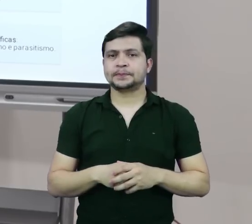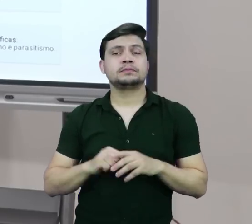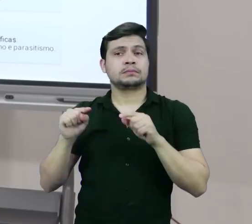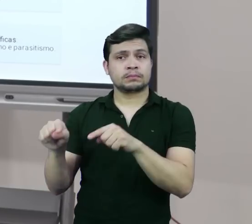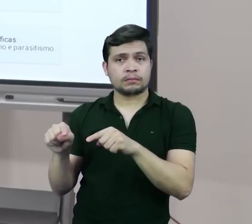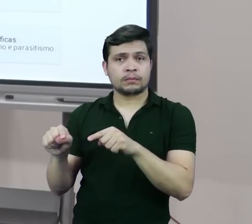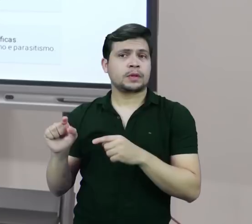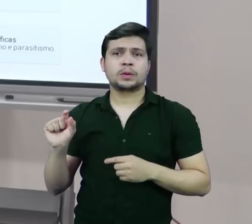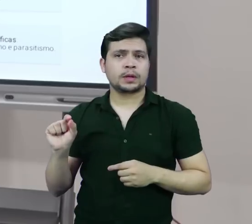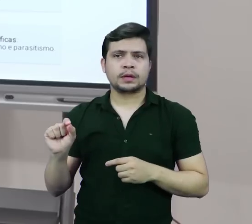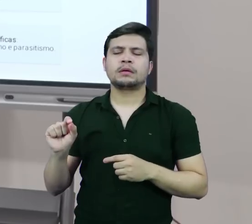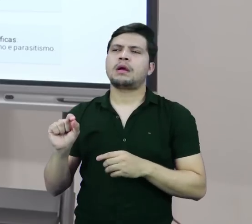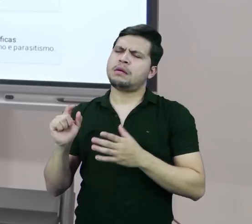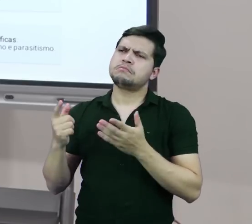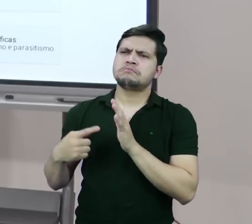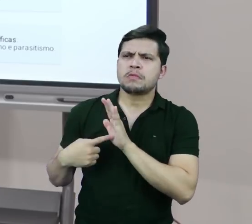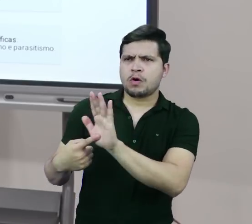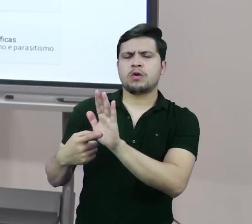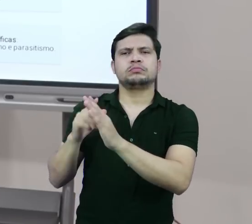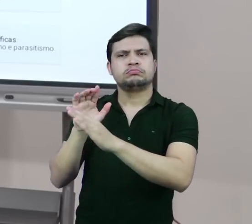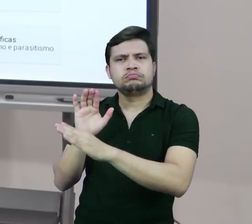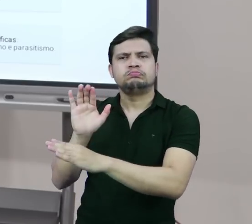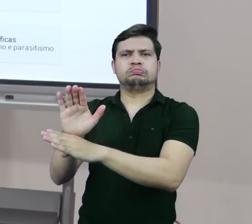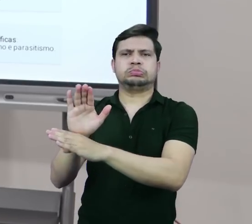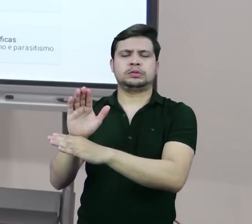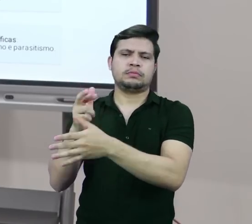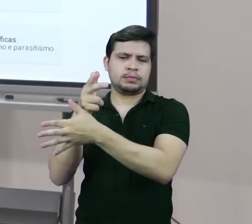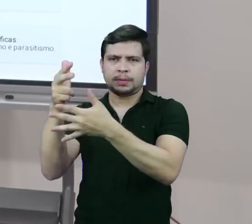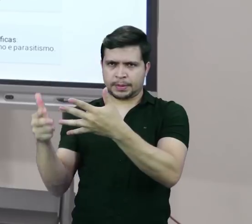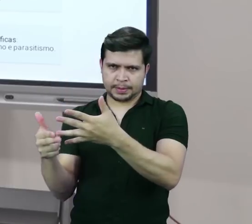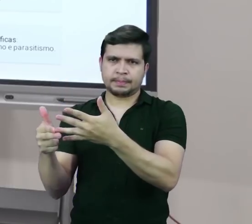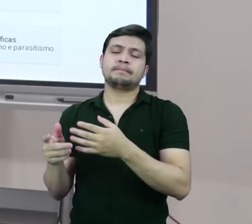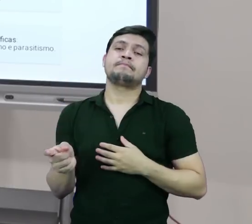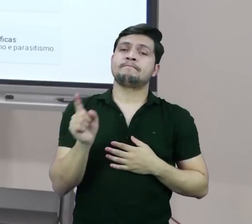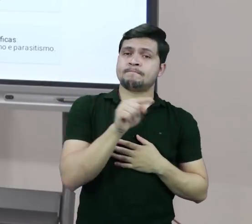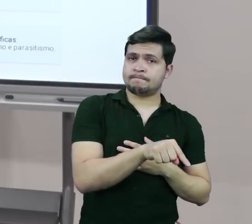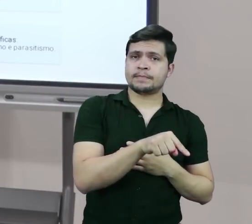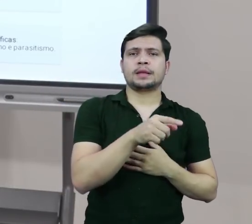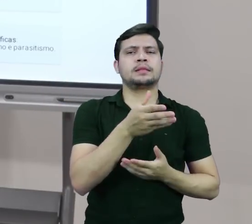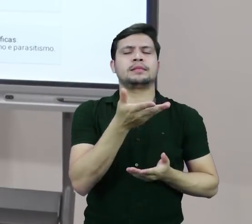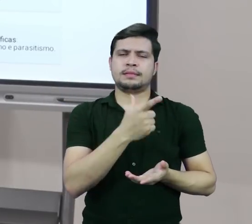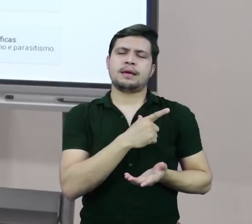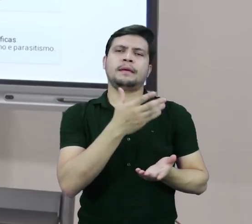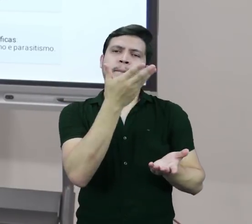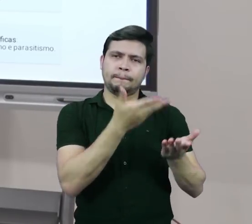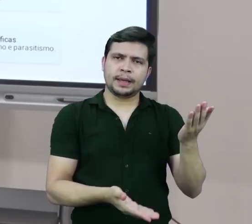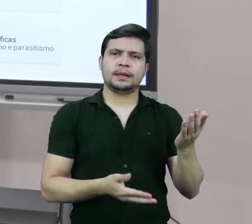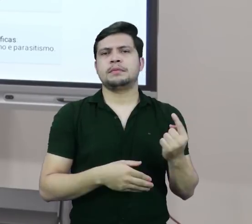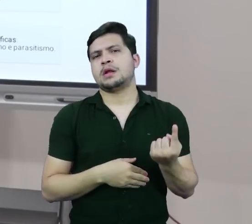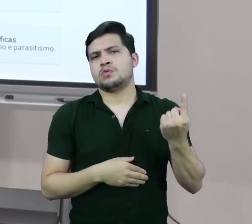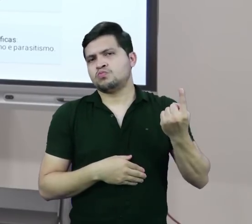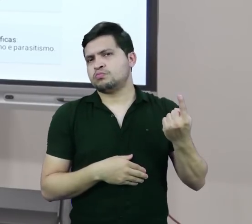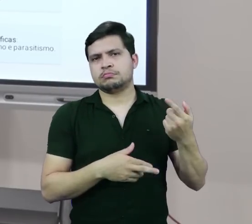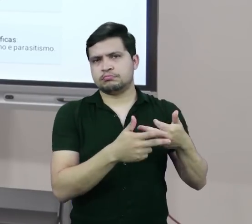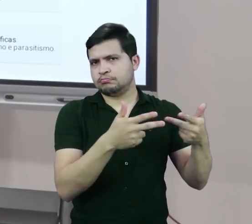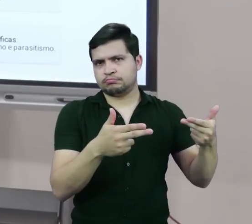para os participantes, e as desarmônicas são relações em que há prejuízo para pelo menos um participante dessas relações, né? Nós